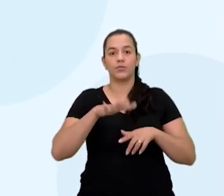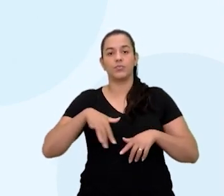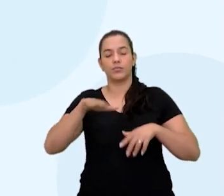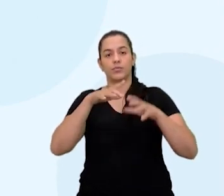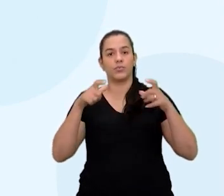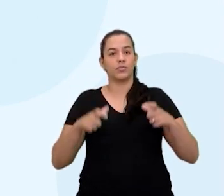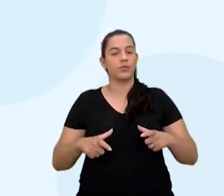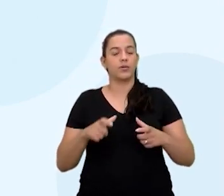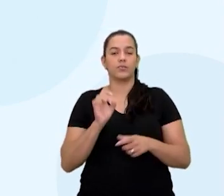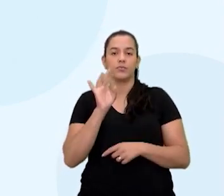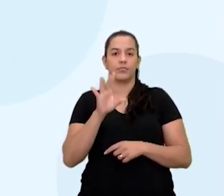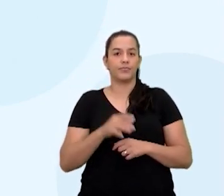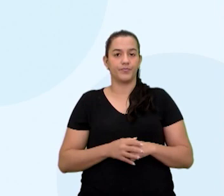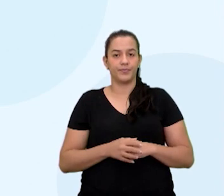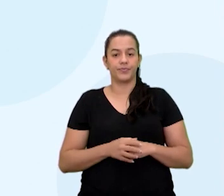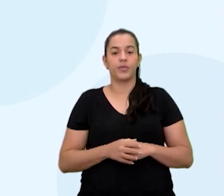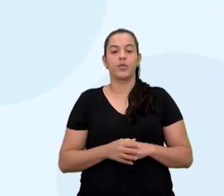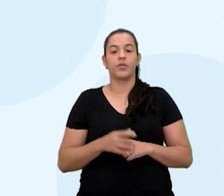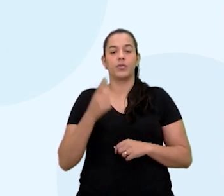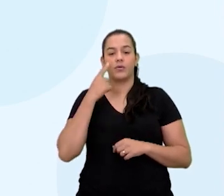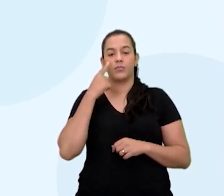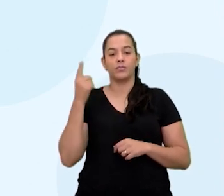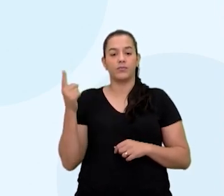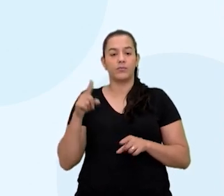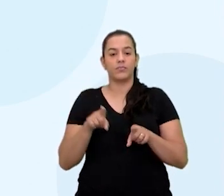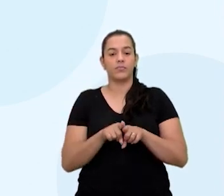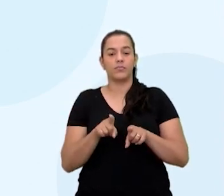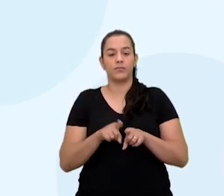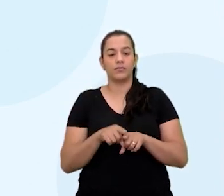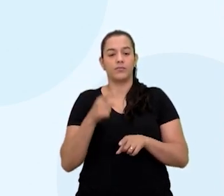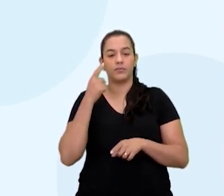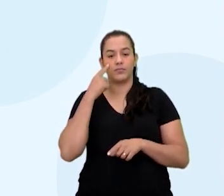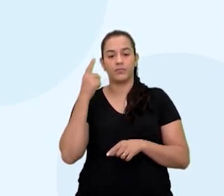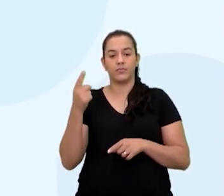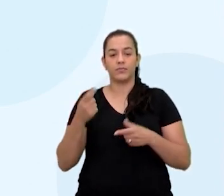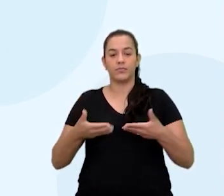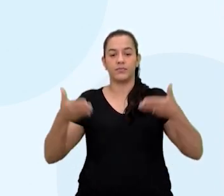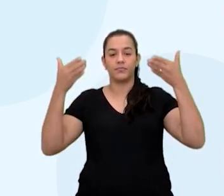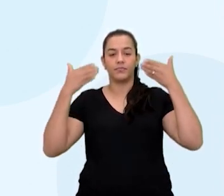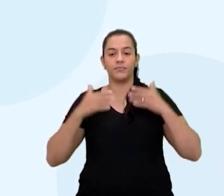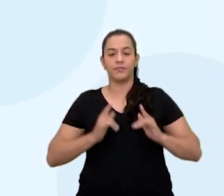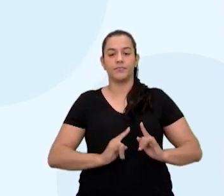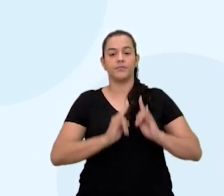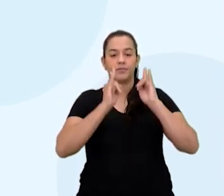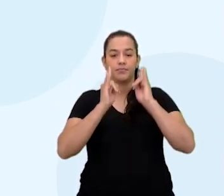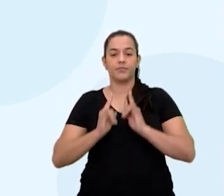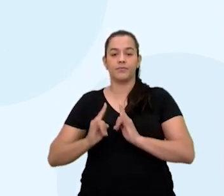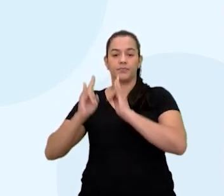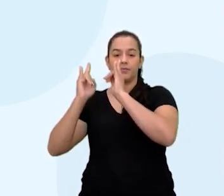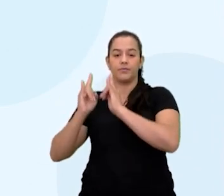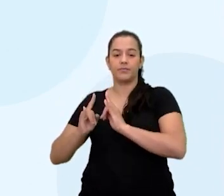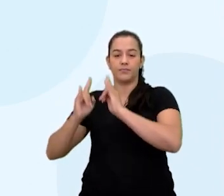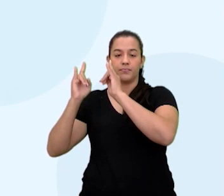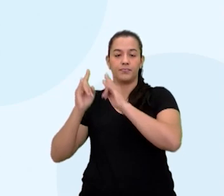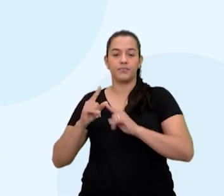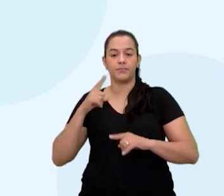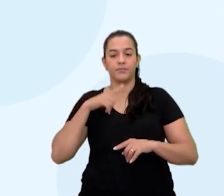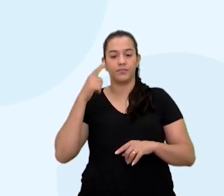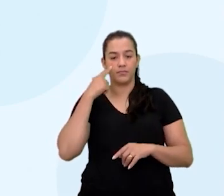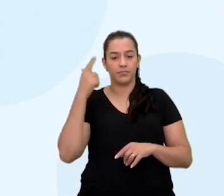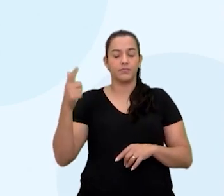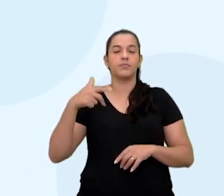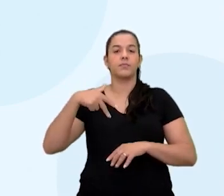espaço. Isso, a gente tem aqui, ó, atrás, né? Eu vou pichar aqui, mas depois que eu a obra da Tarsila e à frente e aqui um saci,